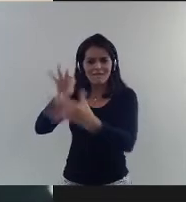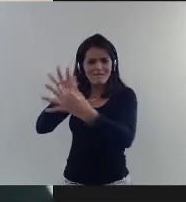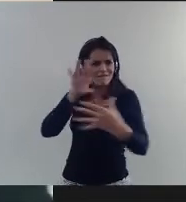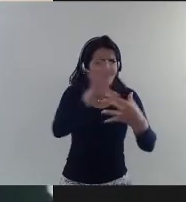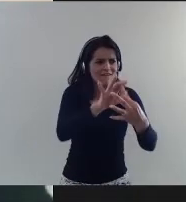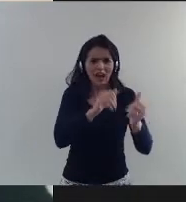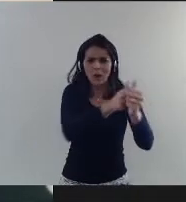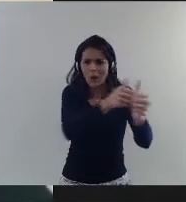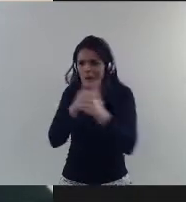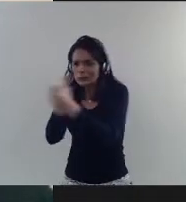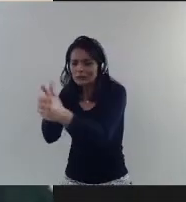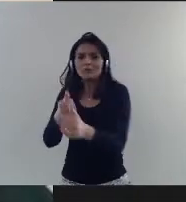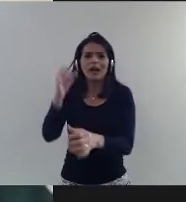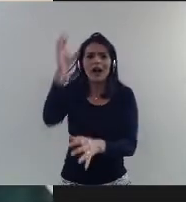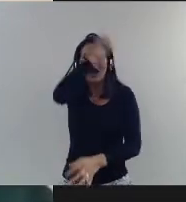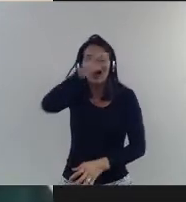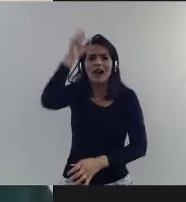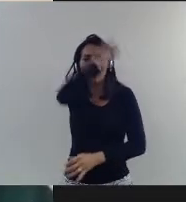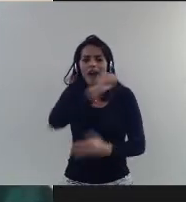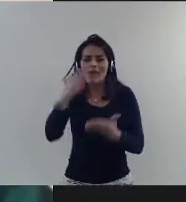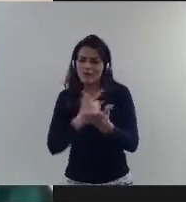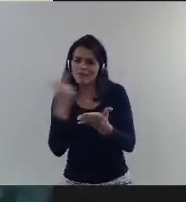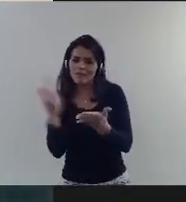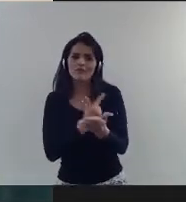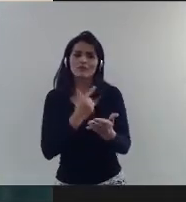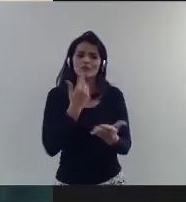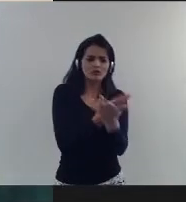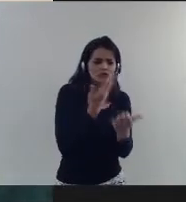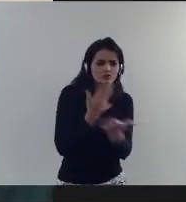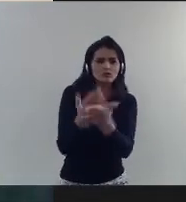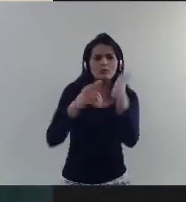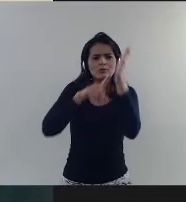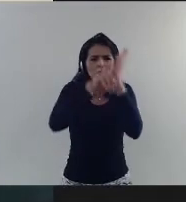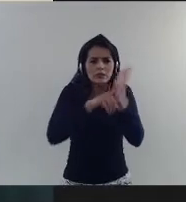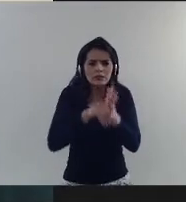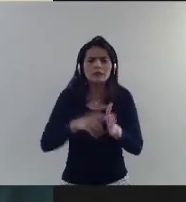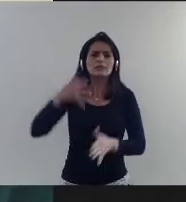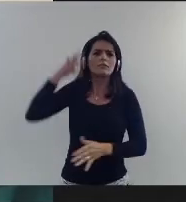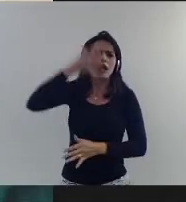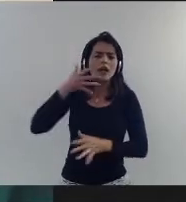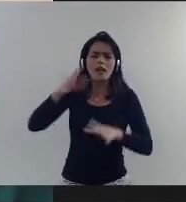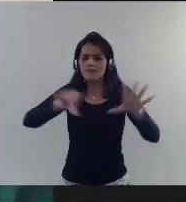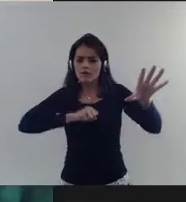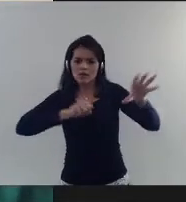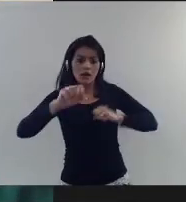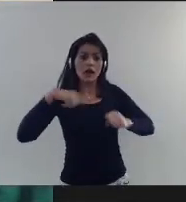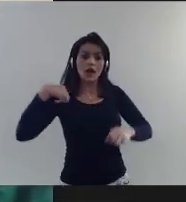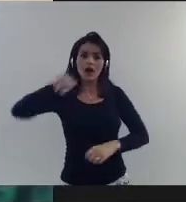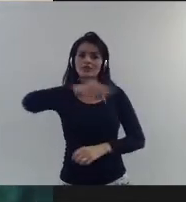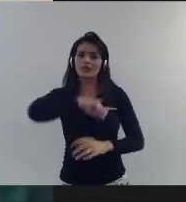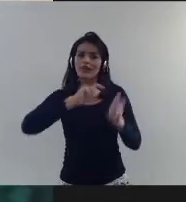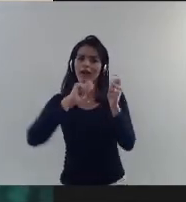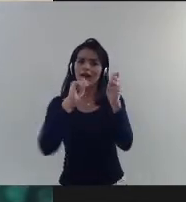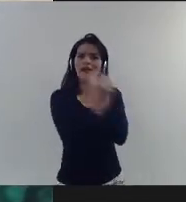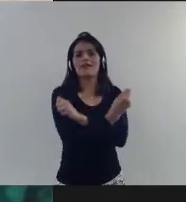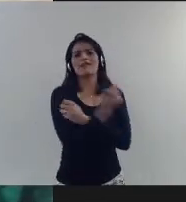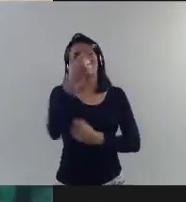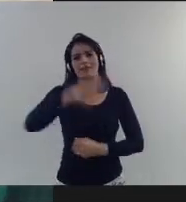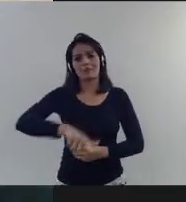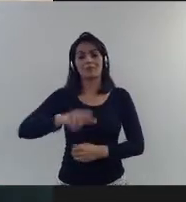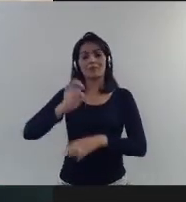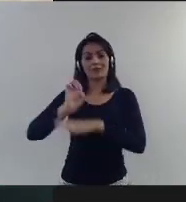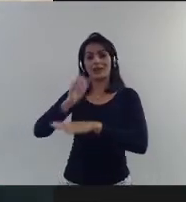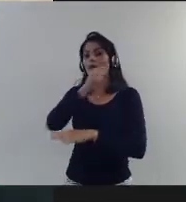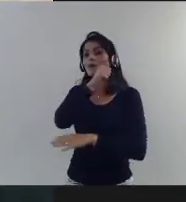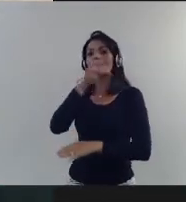os avanços, os livros, as palestras, porque a gente tem que se readequar. Aqui no estado do Amapá, há